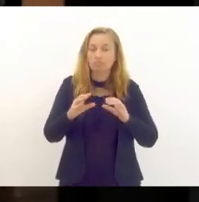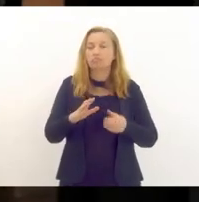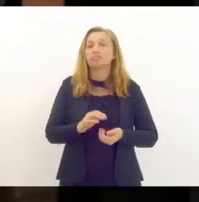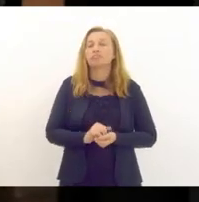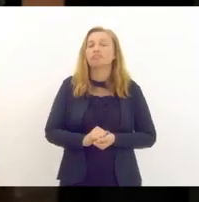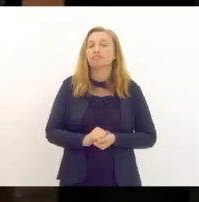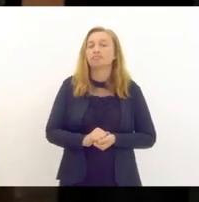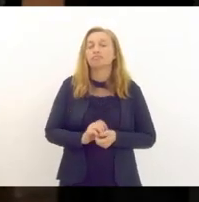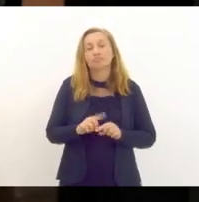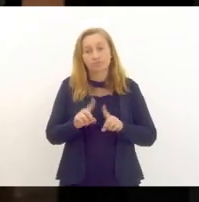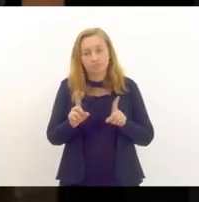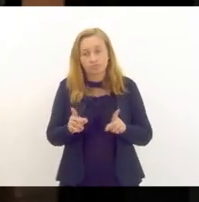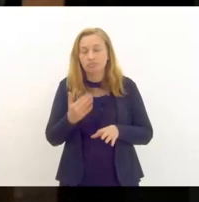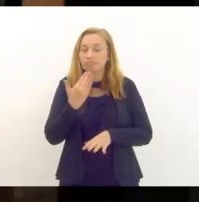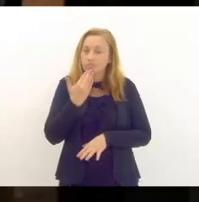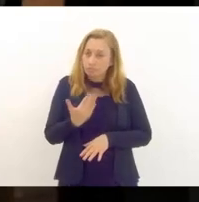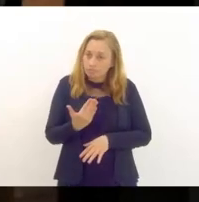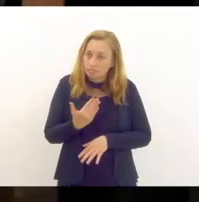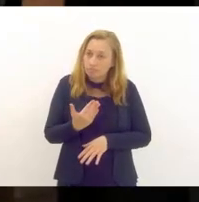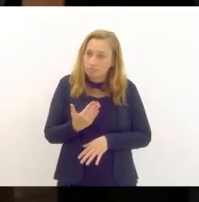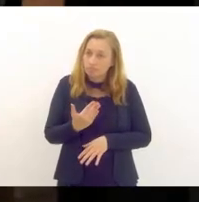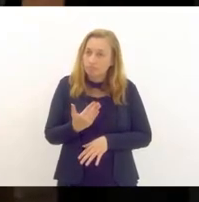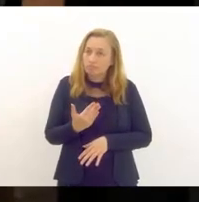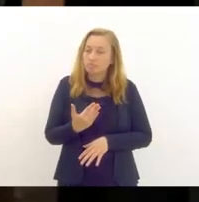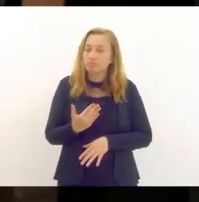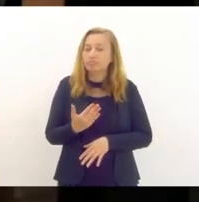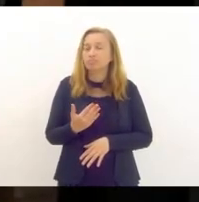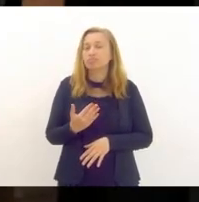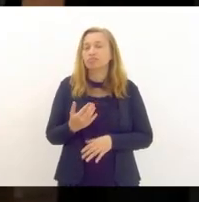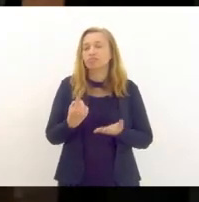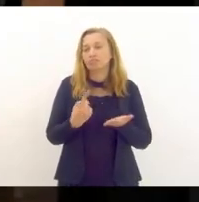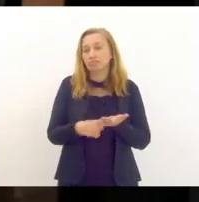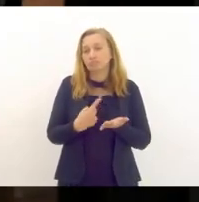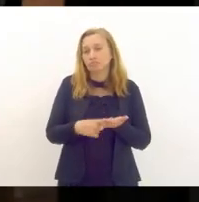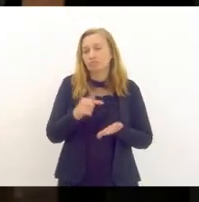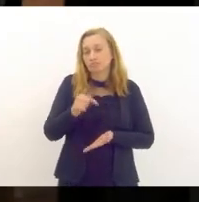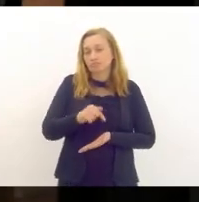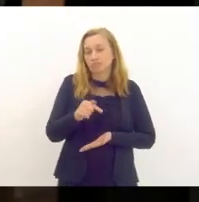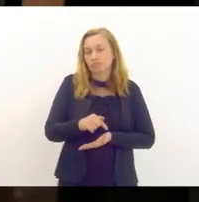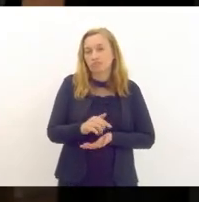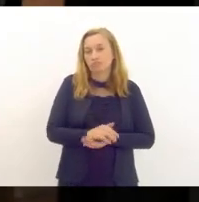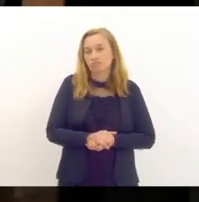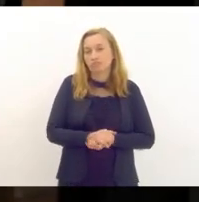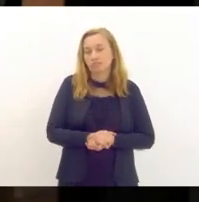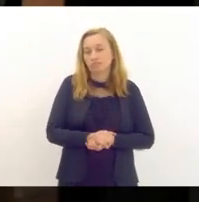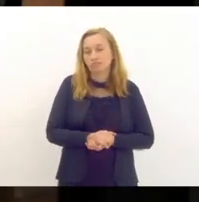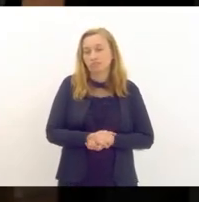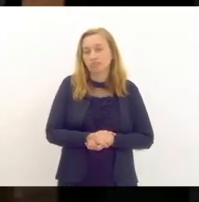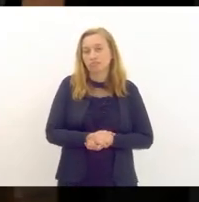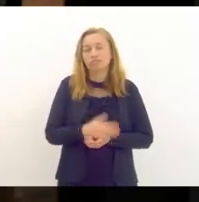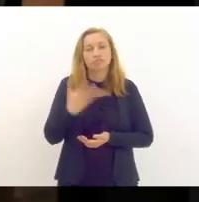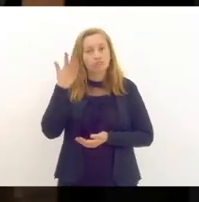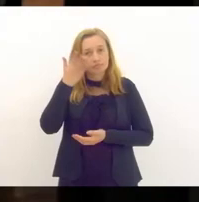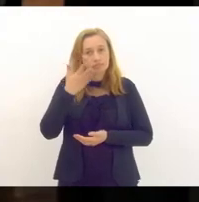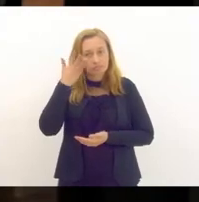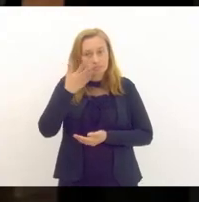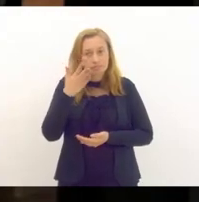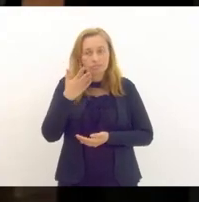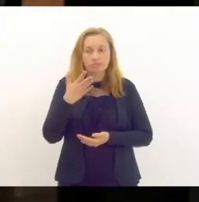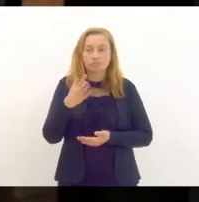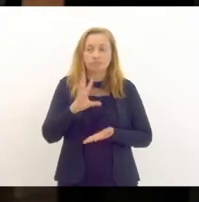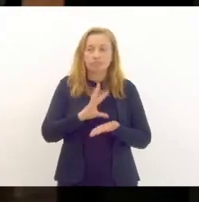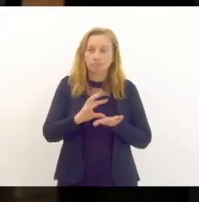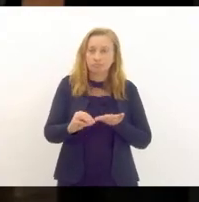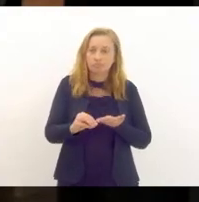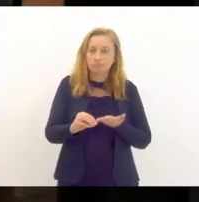mas o que eu peço razoavelmente para que a gente chegue ao acordo aqui é que a propositura da mensagem apresentação em